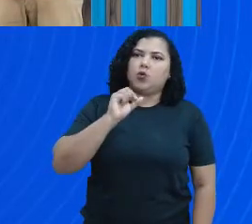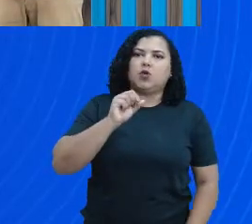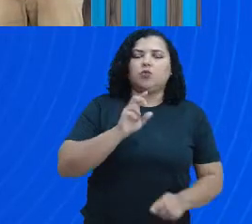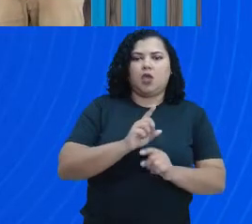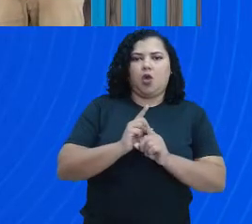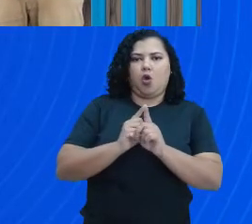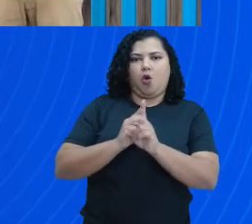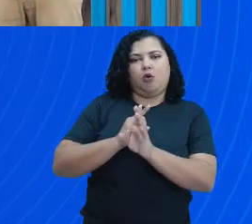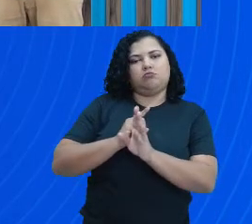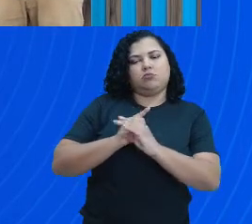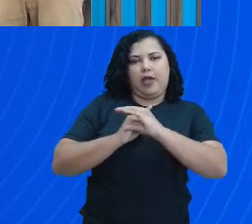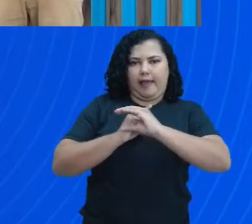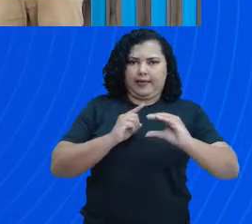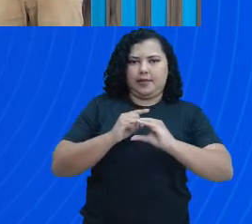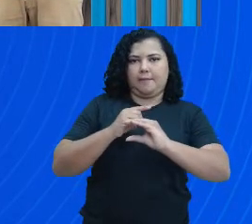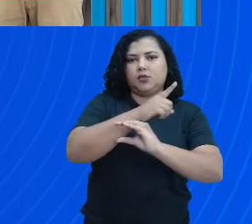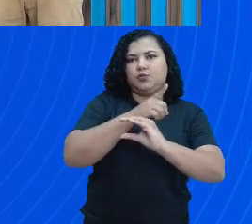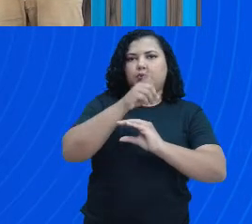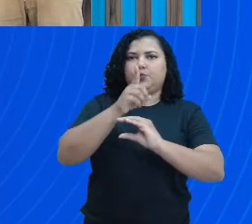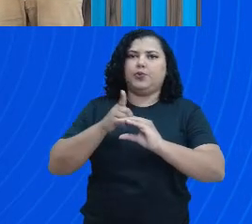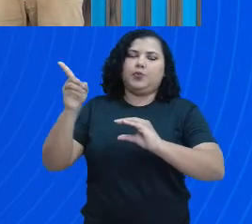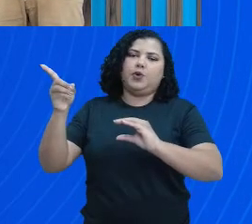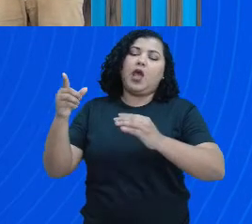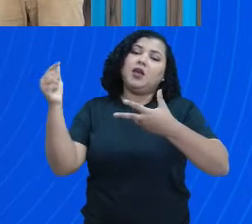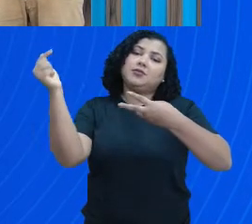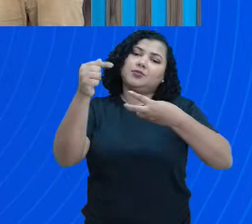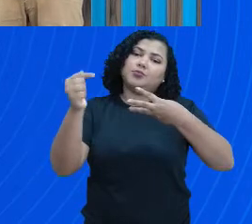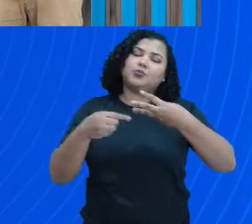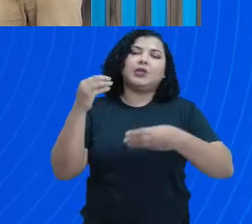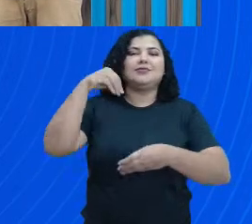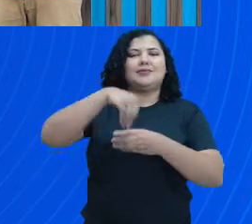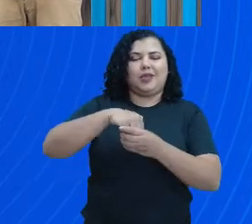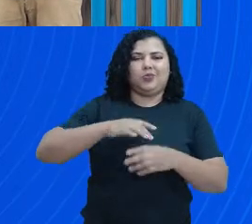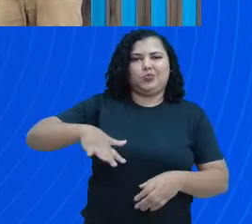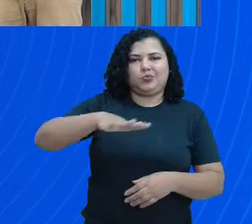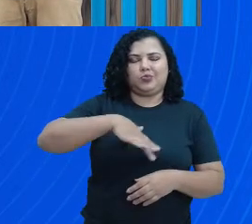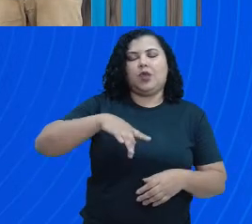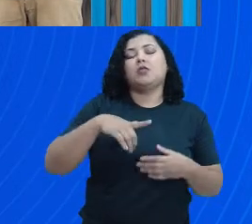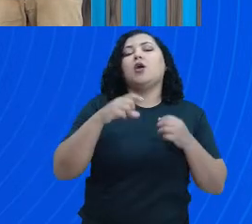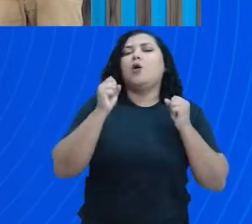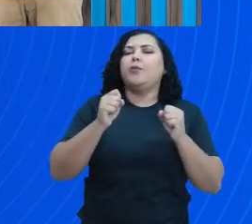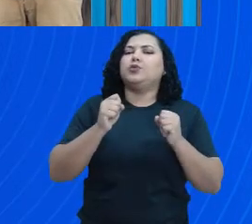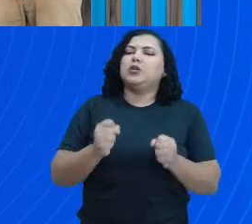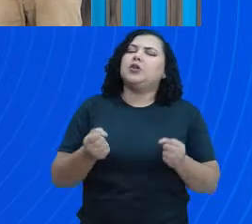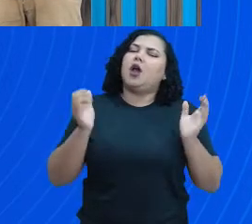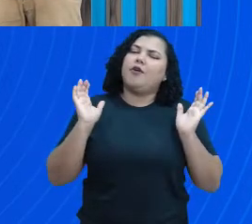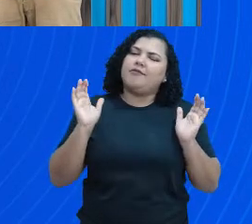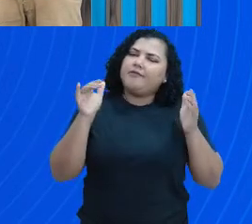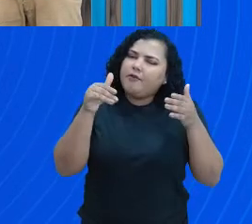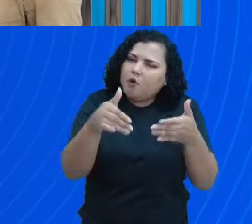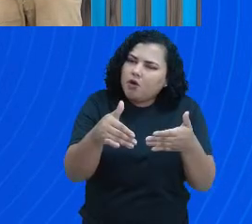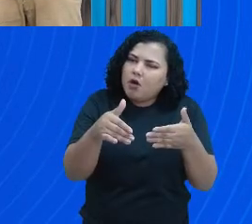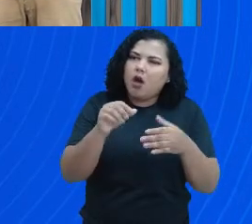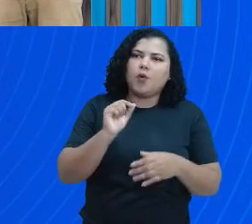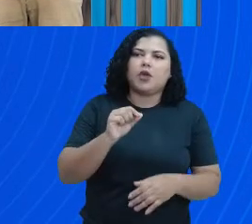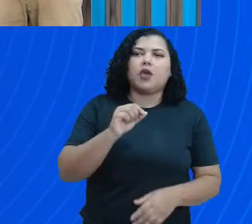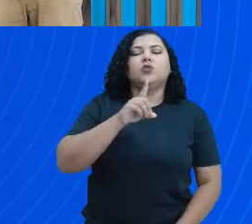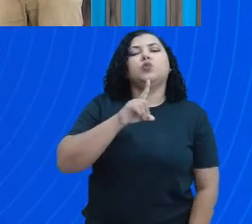certo? E uma outra coisa que a gente comentou é que eu poderia falar exclusivamente